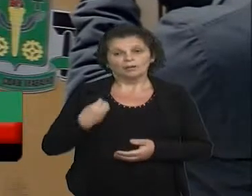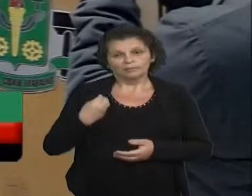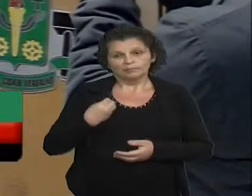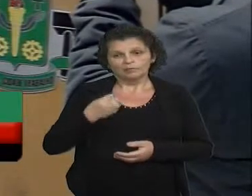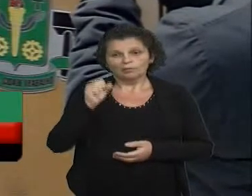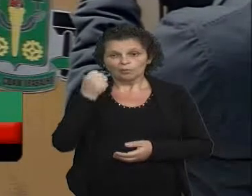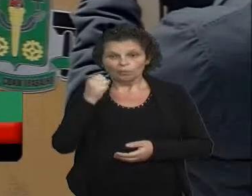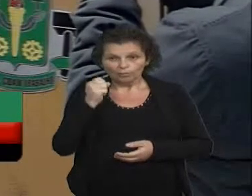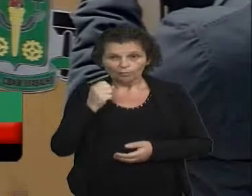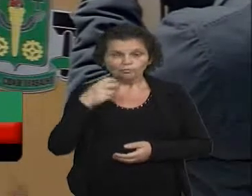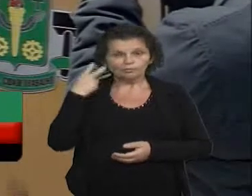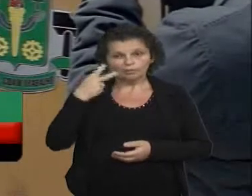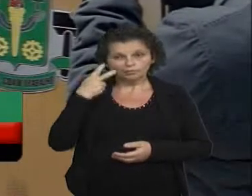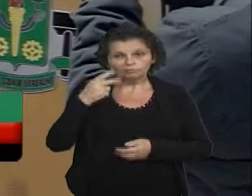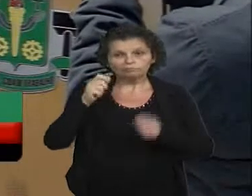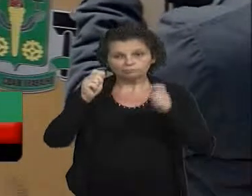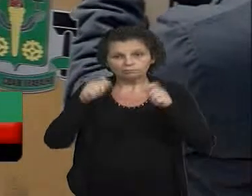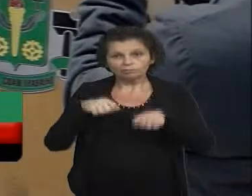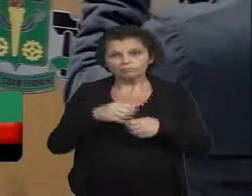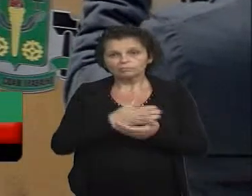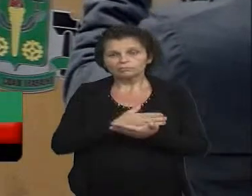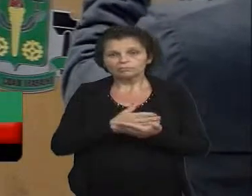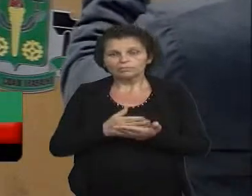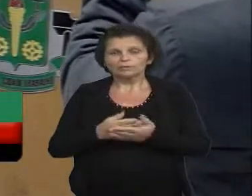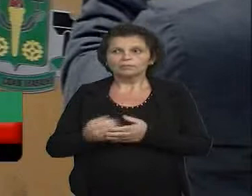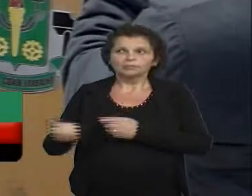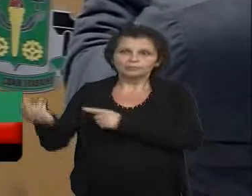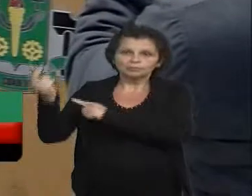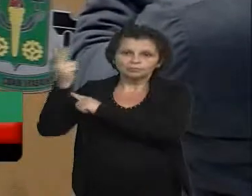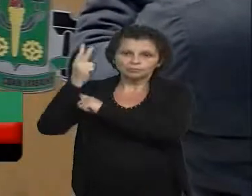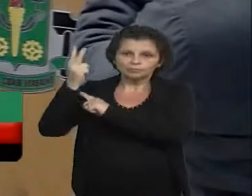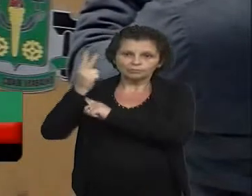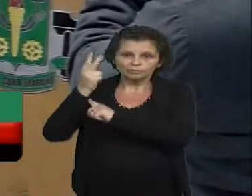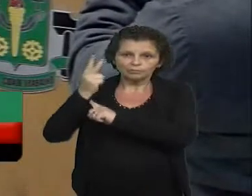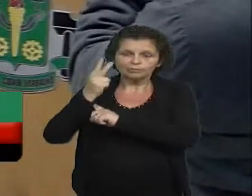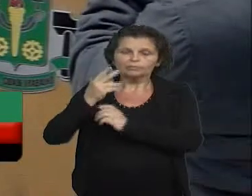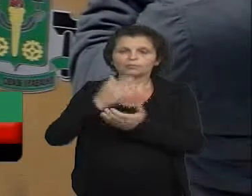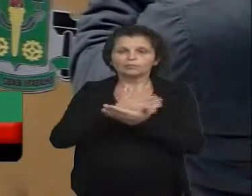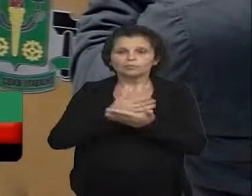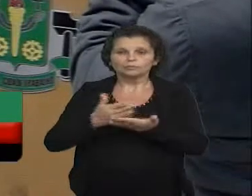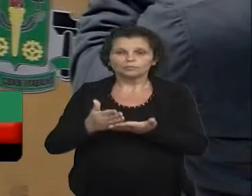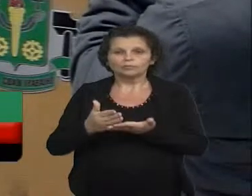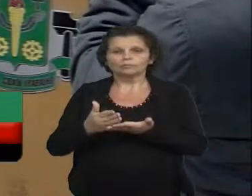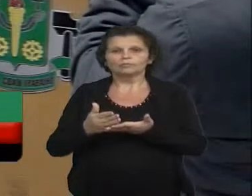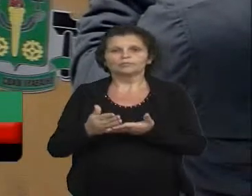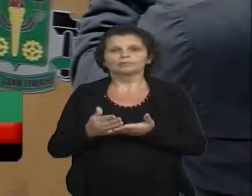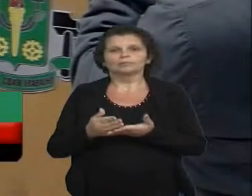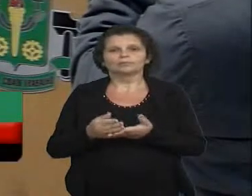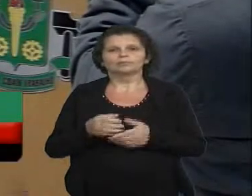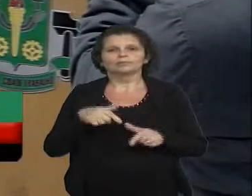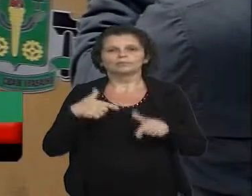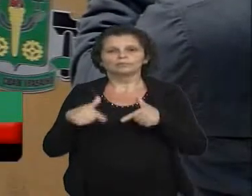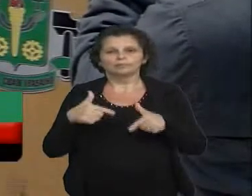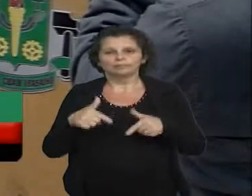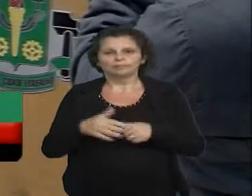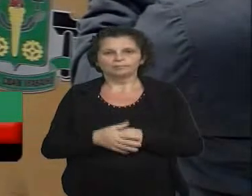vereadores, havendo número regimental, sob a proteção de Deus, damos início ao nosso